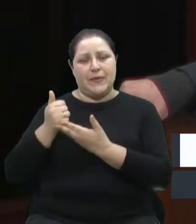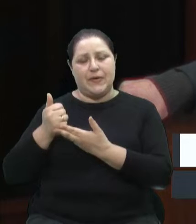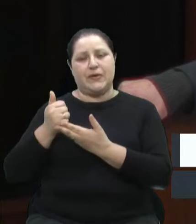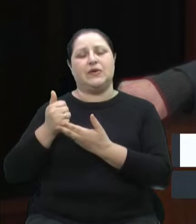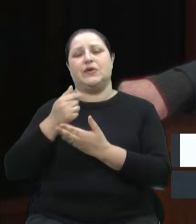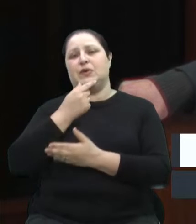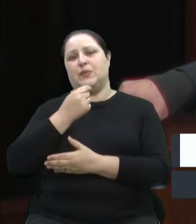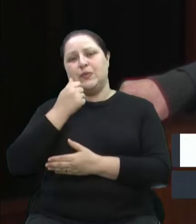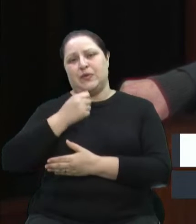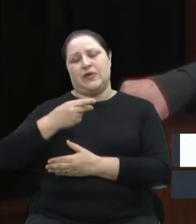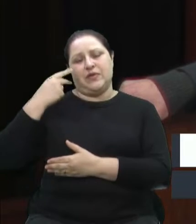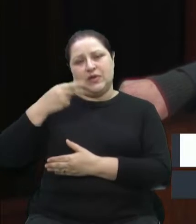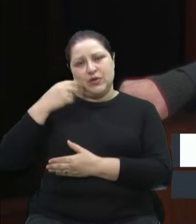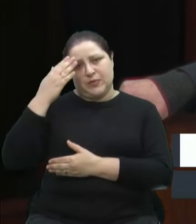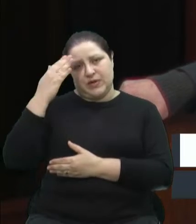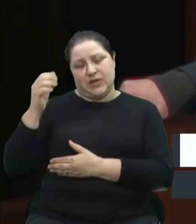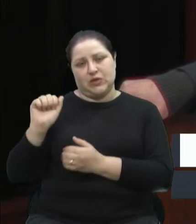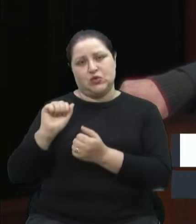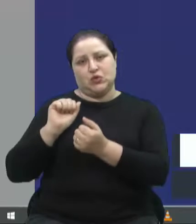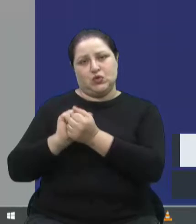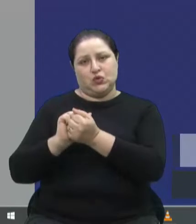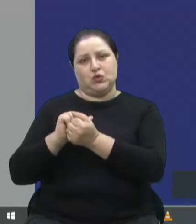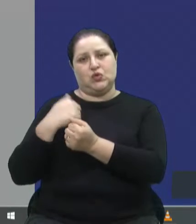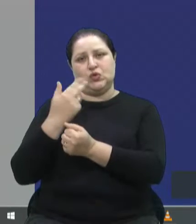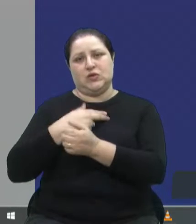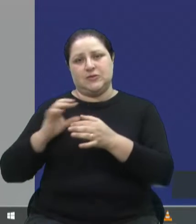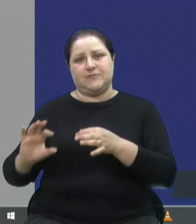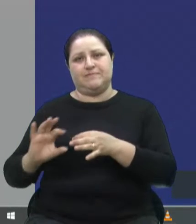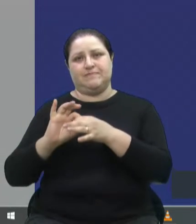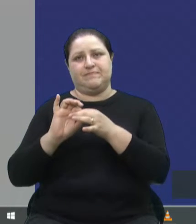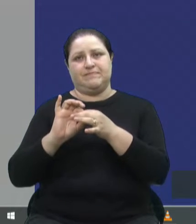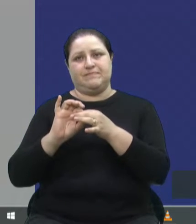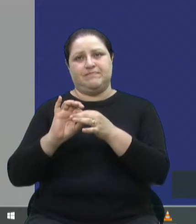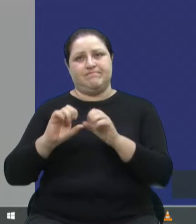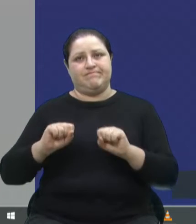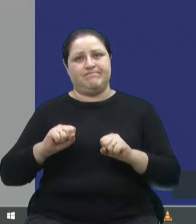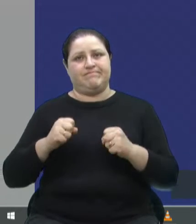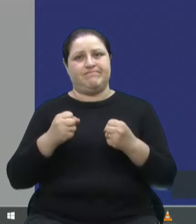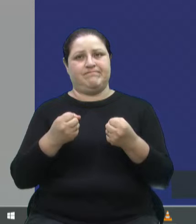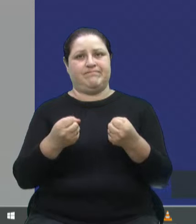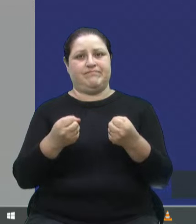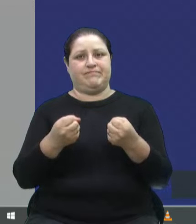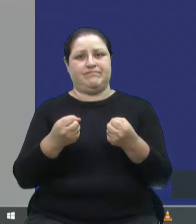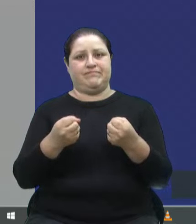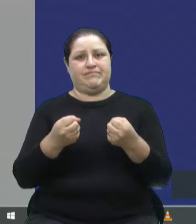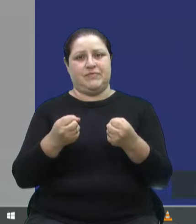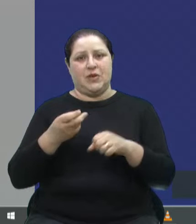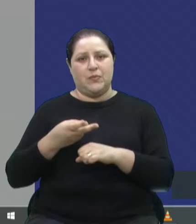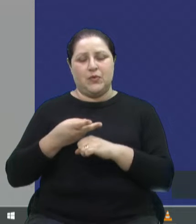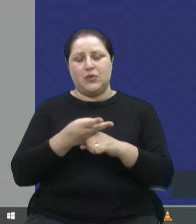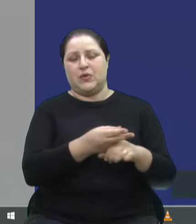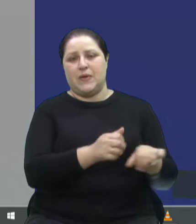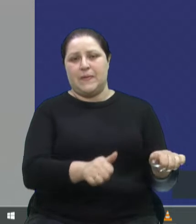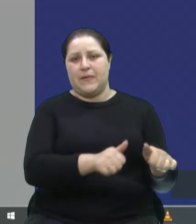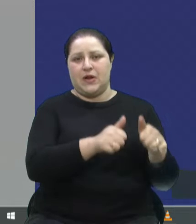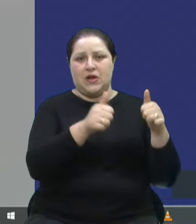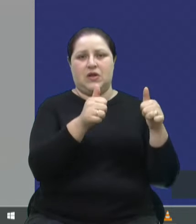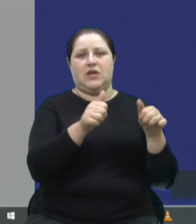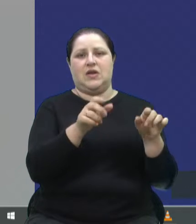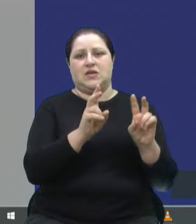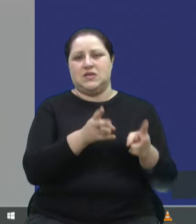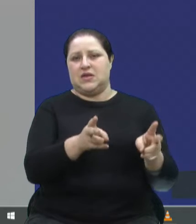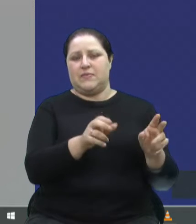e vereadoras, que juntos, unidos, somos fortes, buscando melhorias e sempre